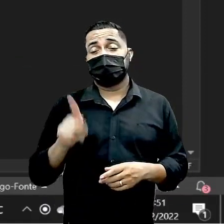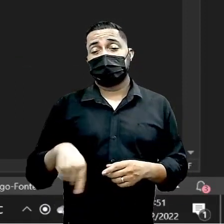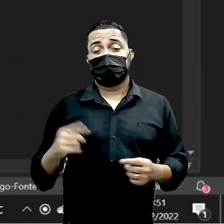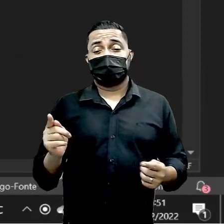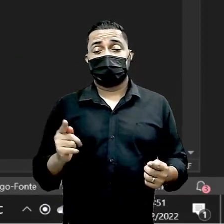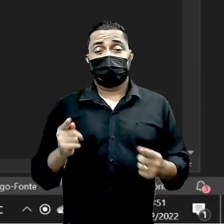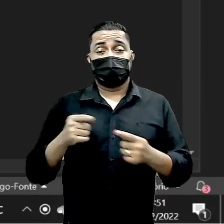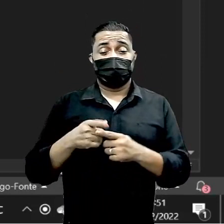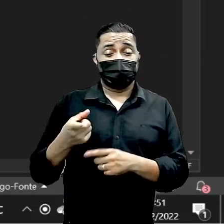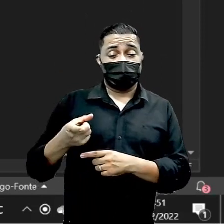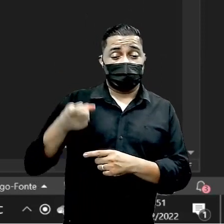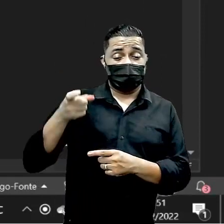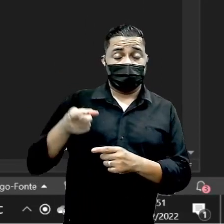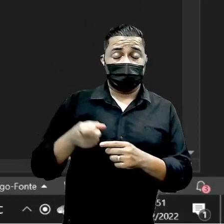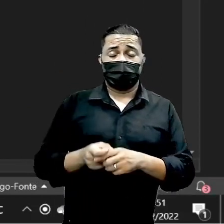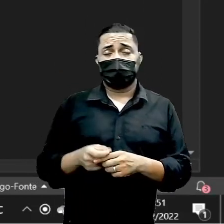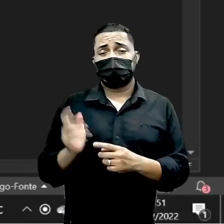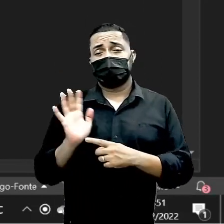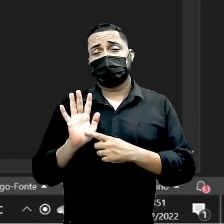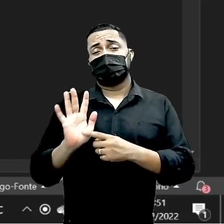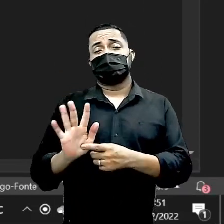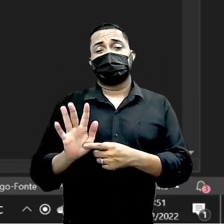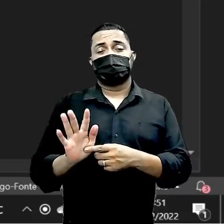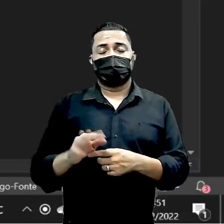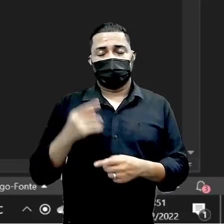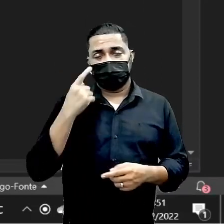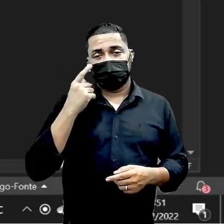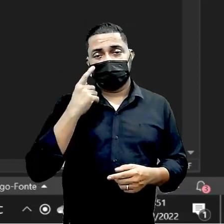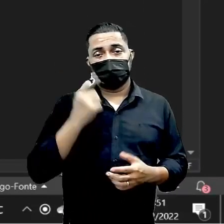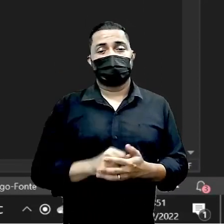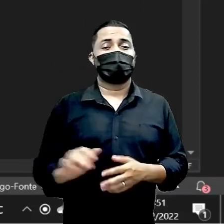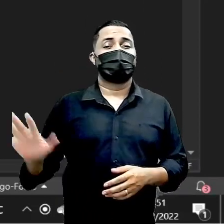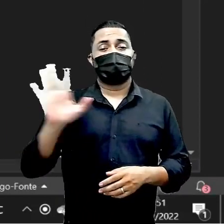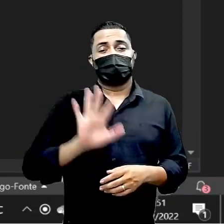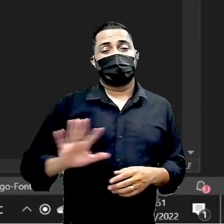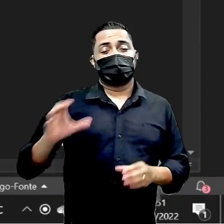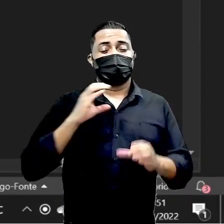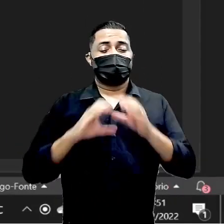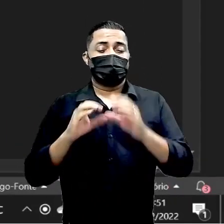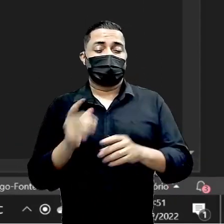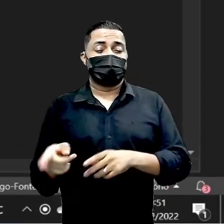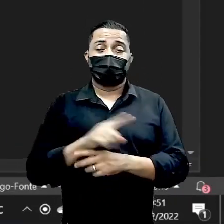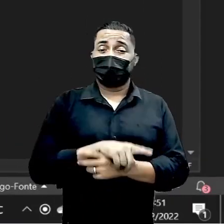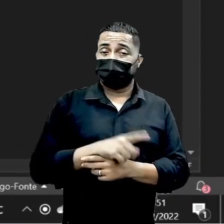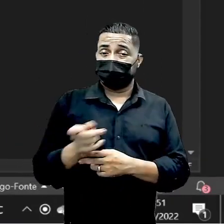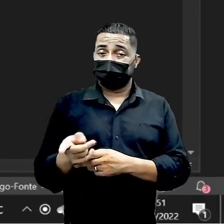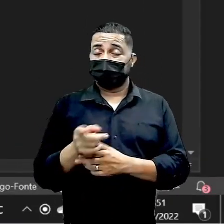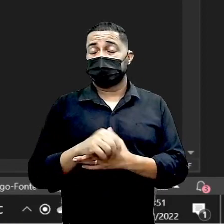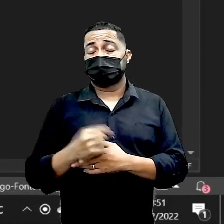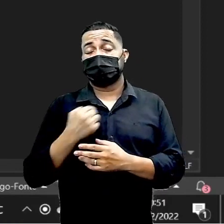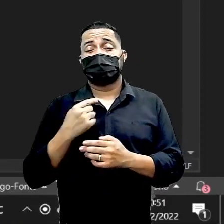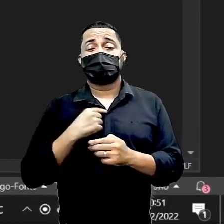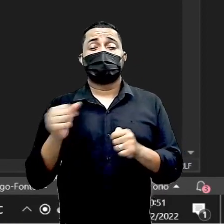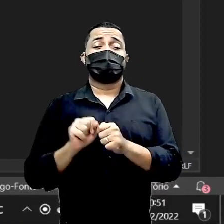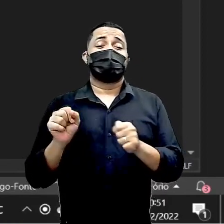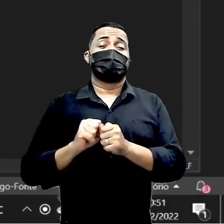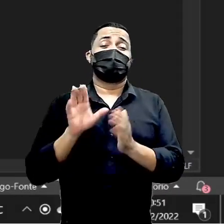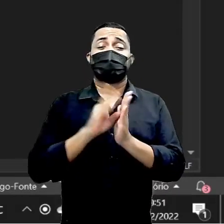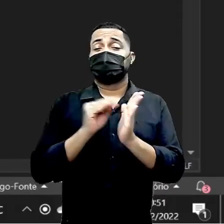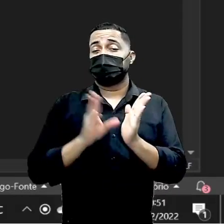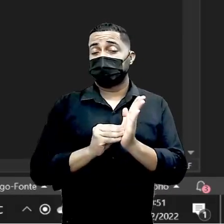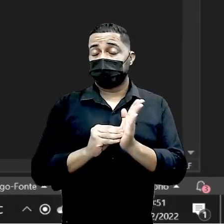tiro, ele vai aparecer lá na minha engine, veja. Ou seja, é um ambiente se comunicando com o outro. Eu edito um código aqui